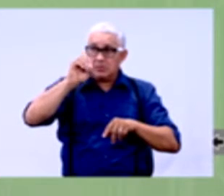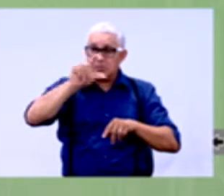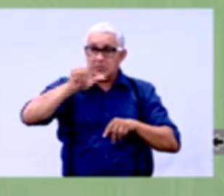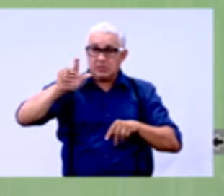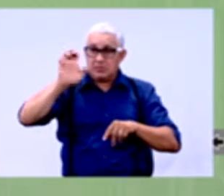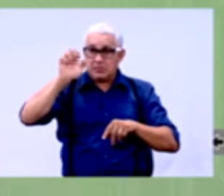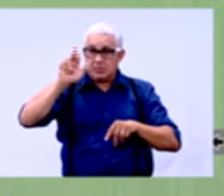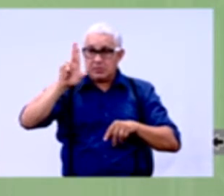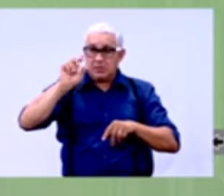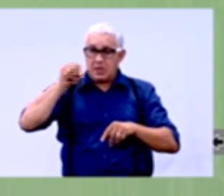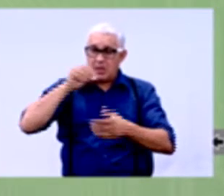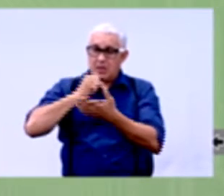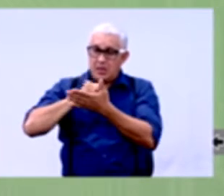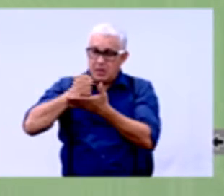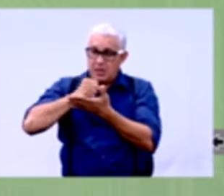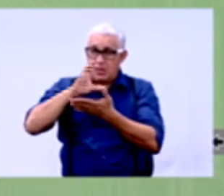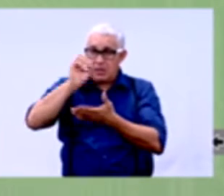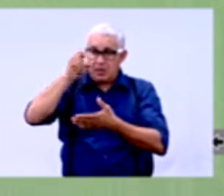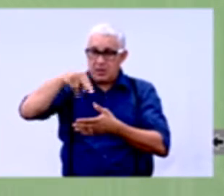Então,